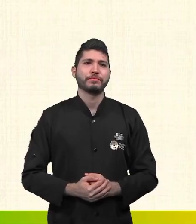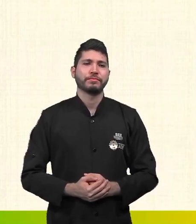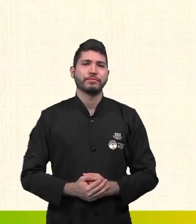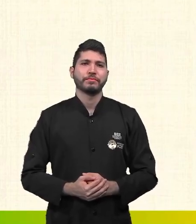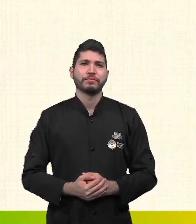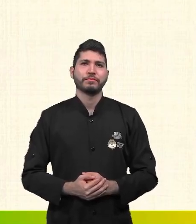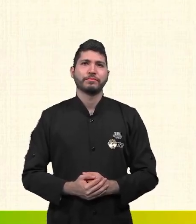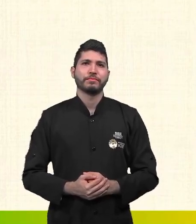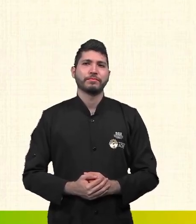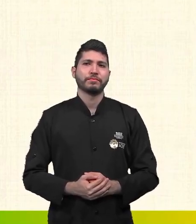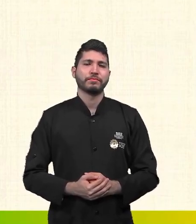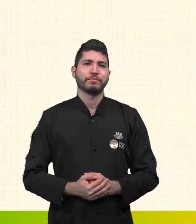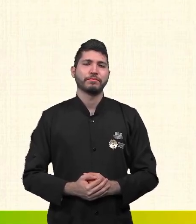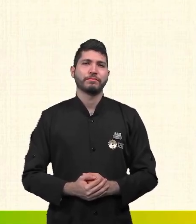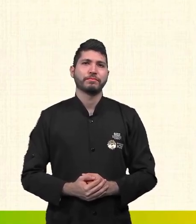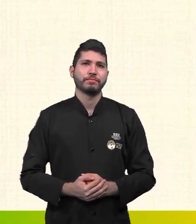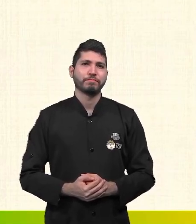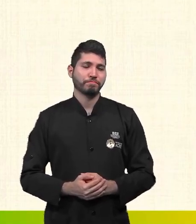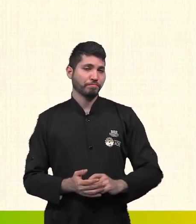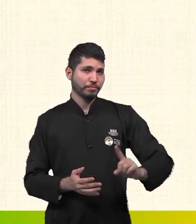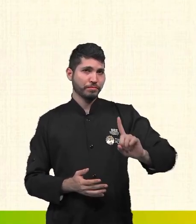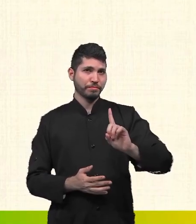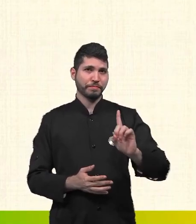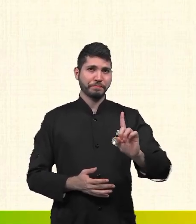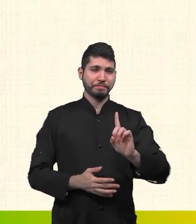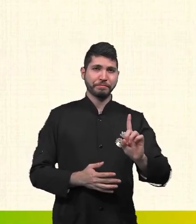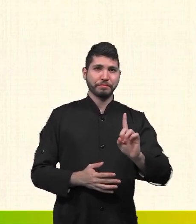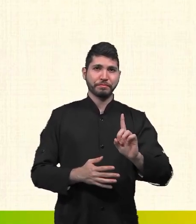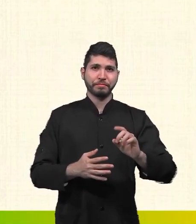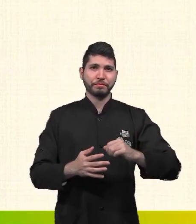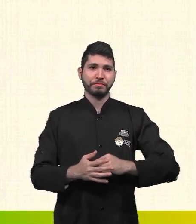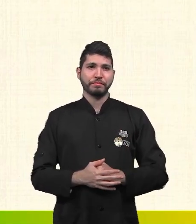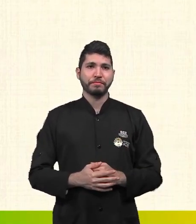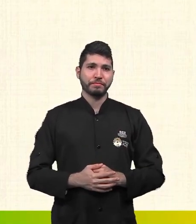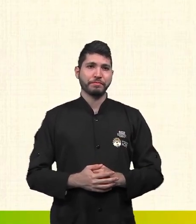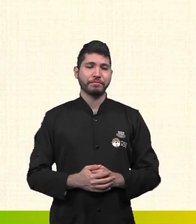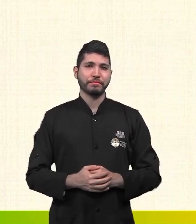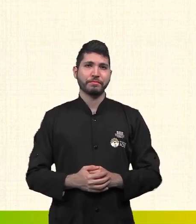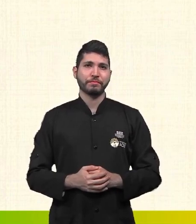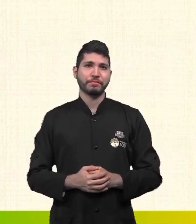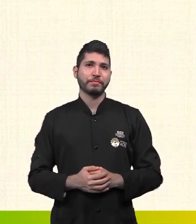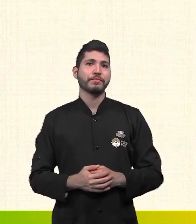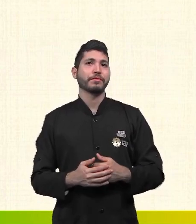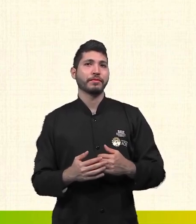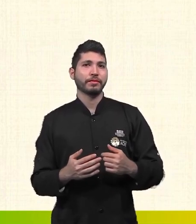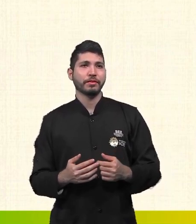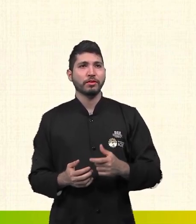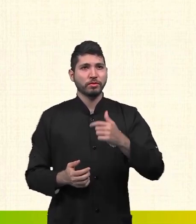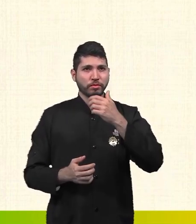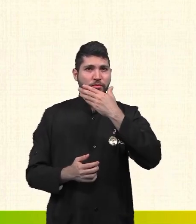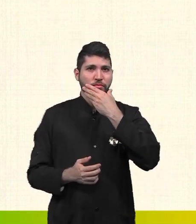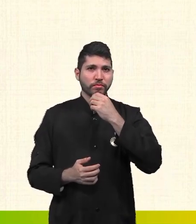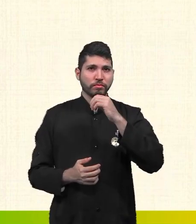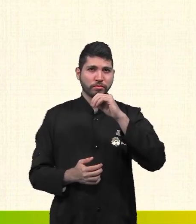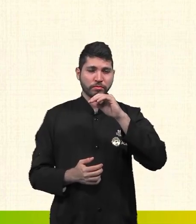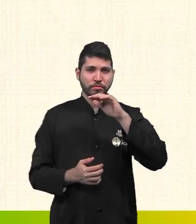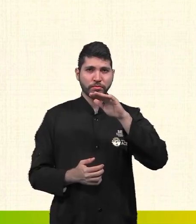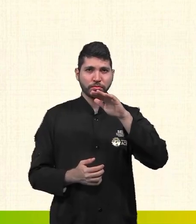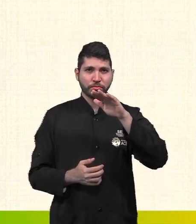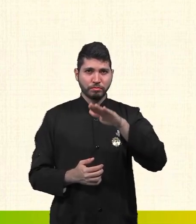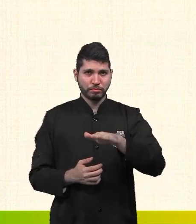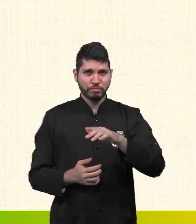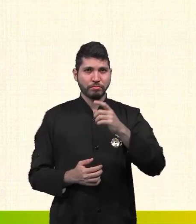Nesse caso, vocês podem observar que não. Apesar de ele ter pensado em relação à mãe